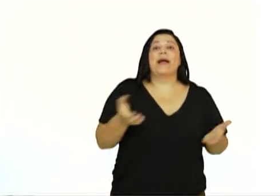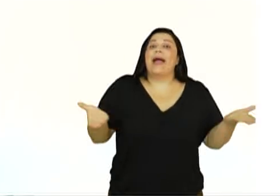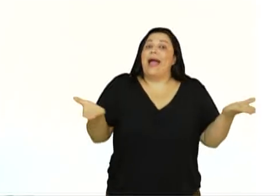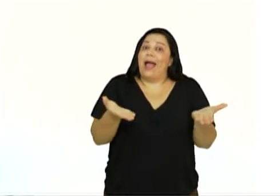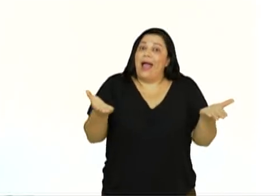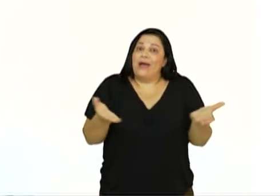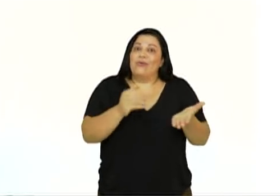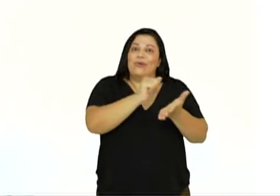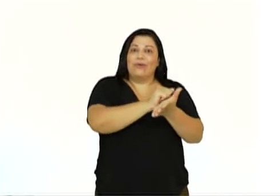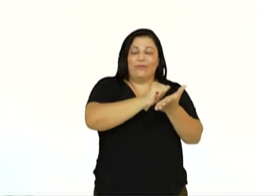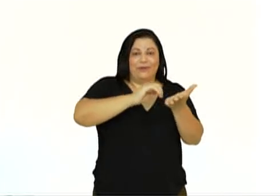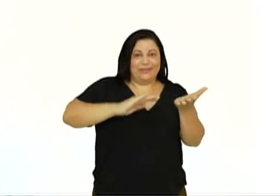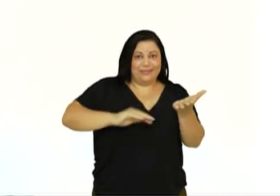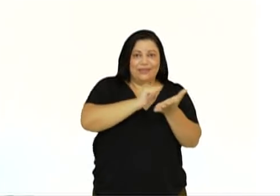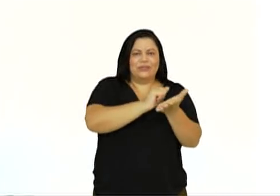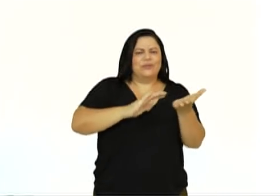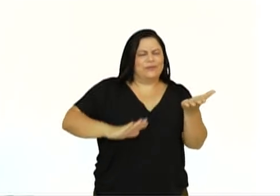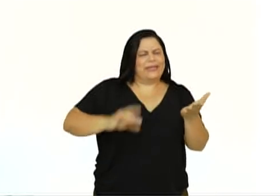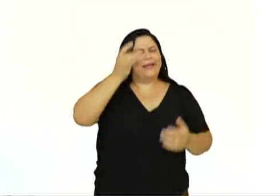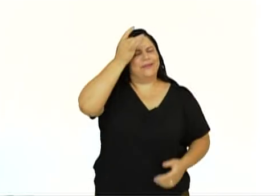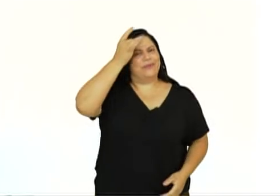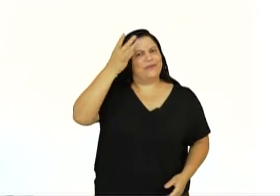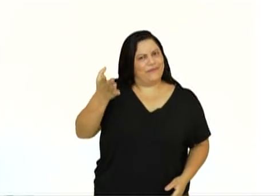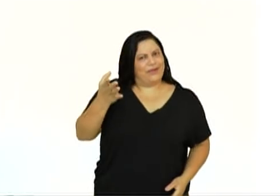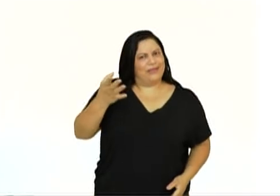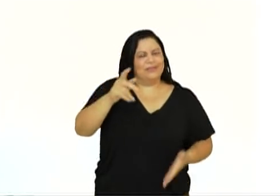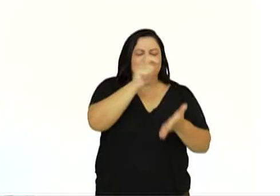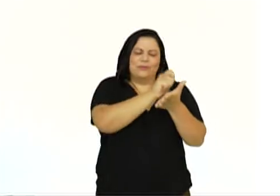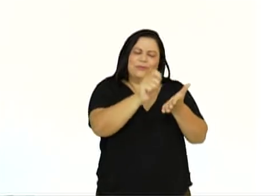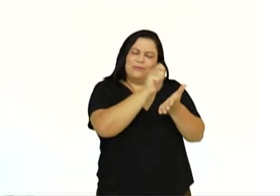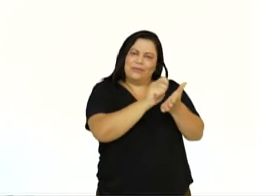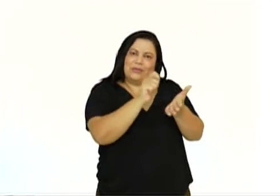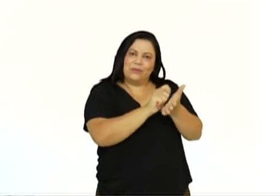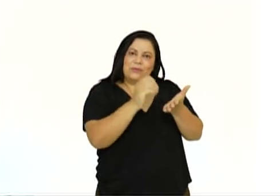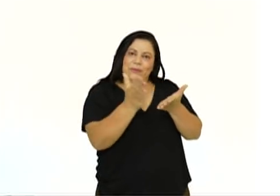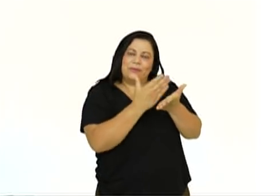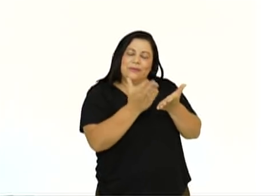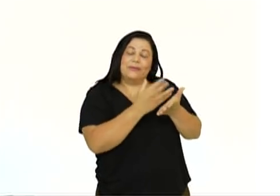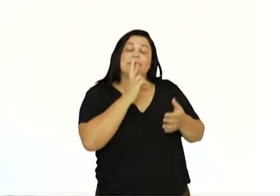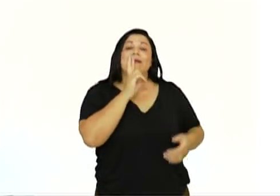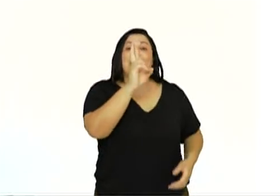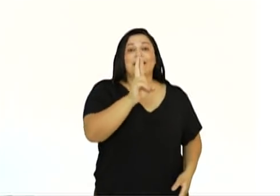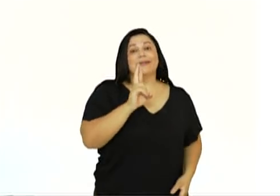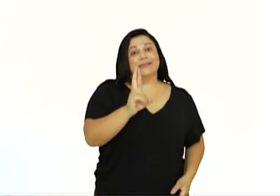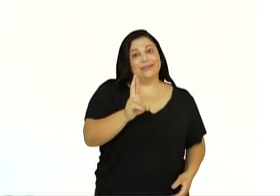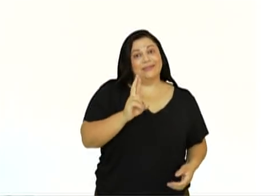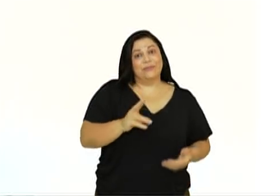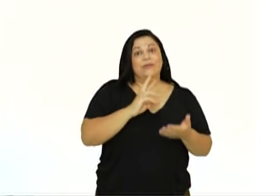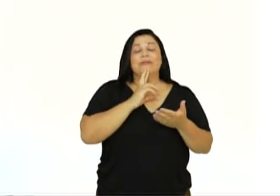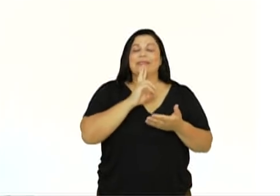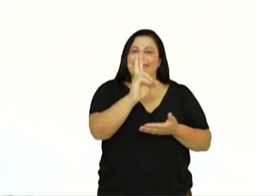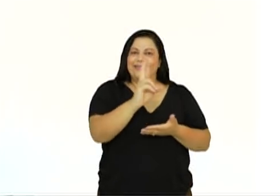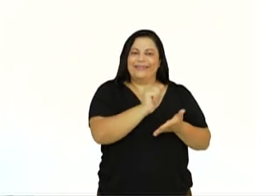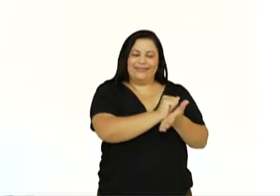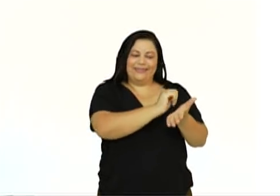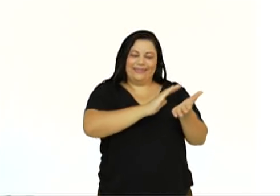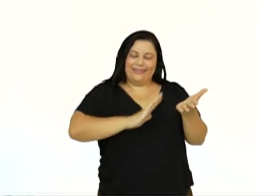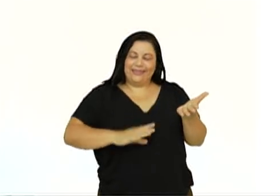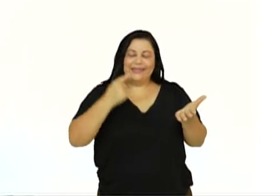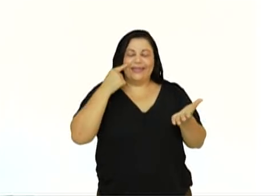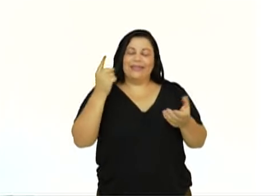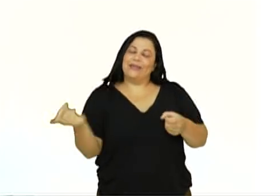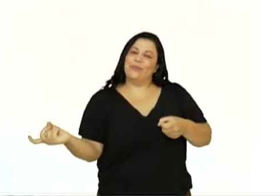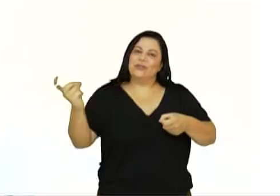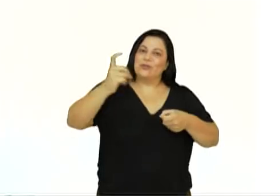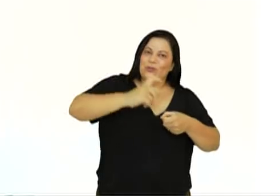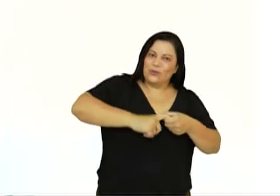a gente faz essa atividade também bem tranquilo, vai anotar no teu caderno, vai responder a atividade a partir do que a gente discutiu e no retorno